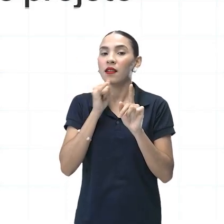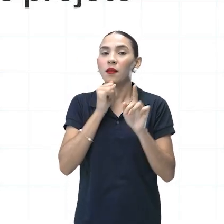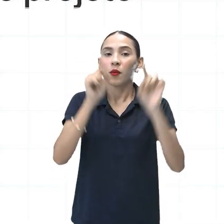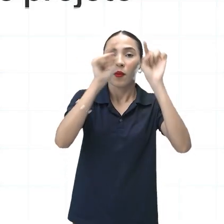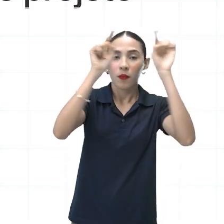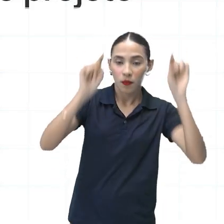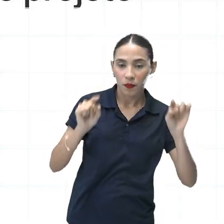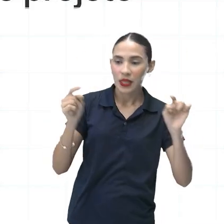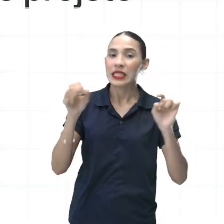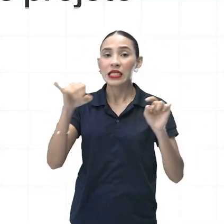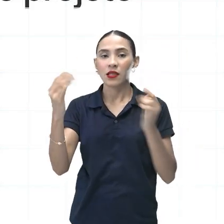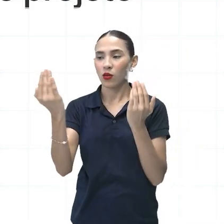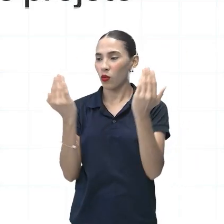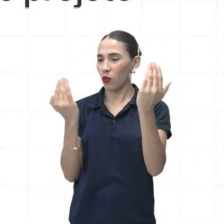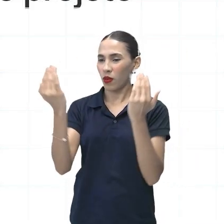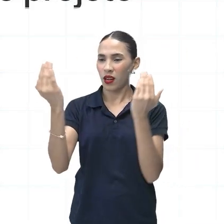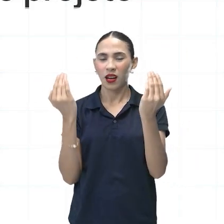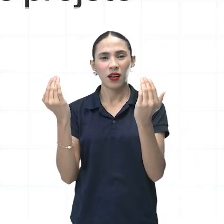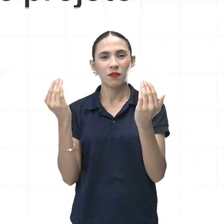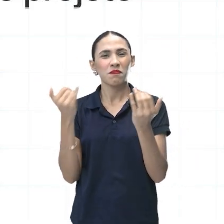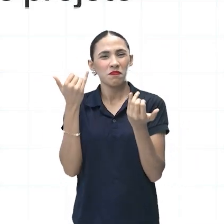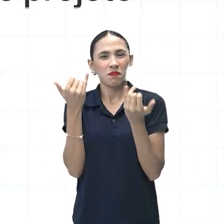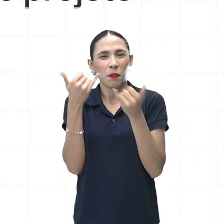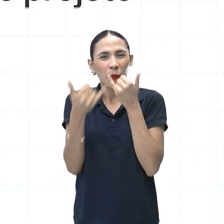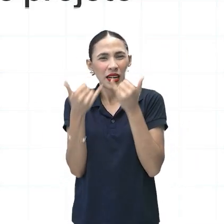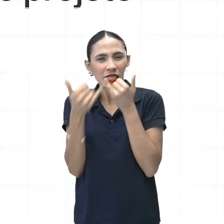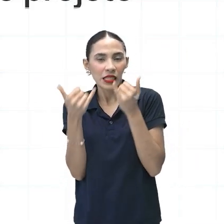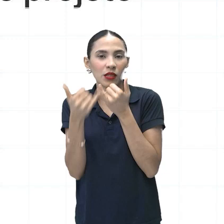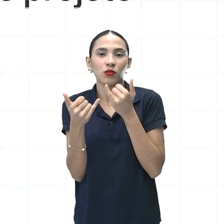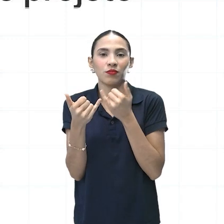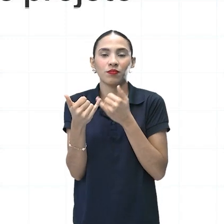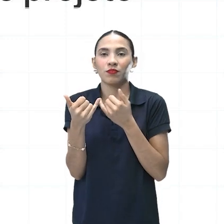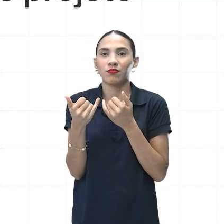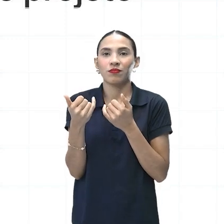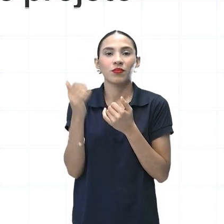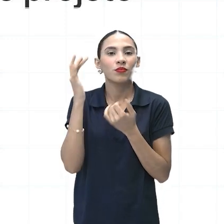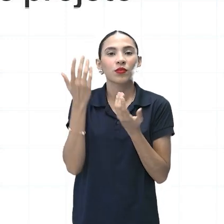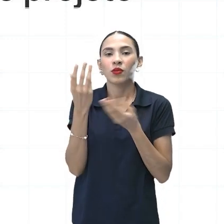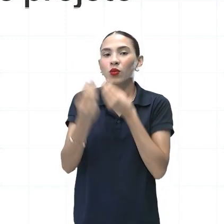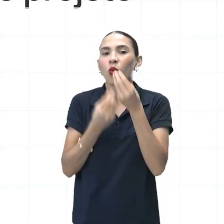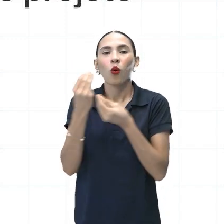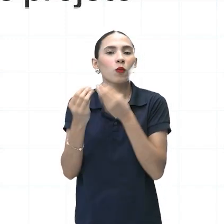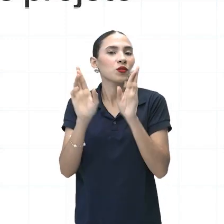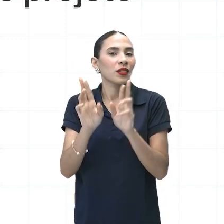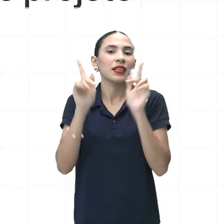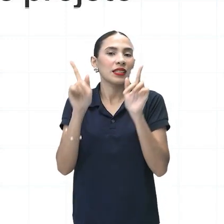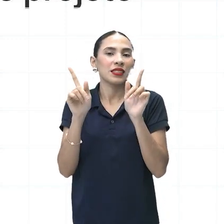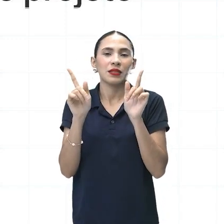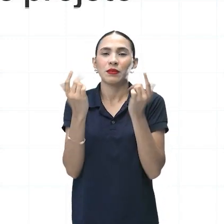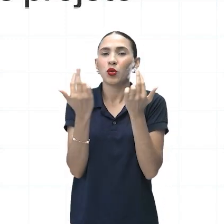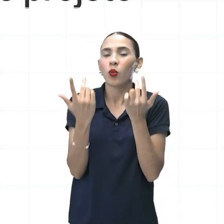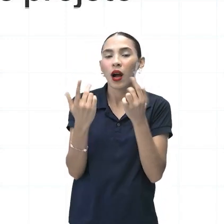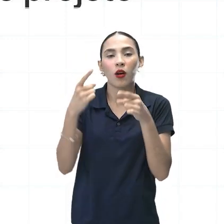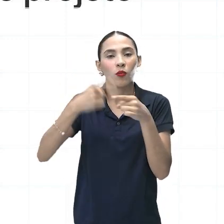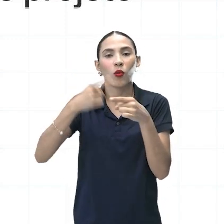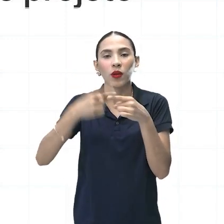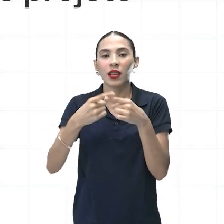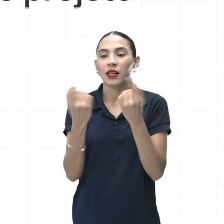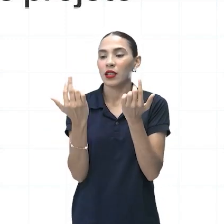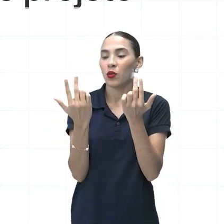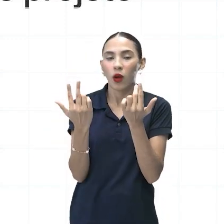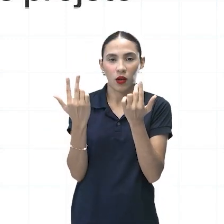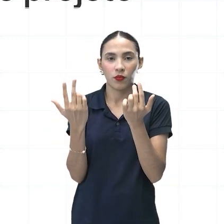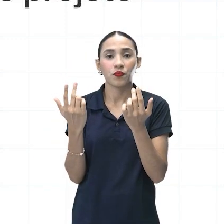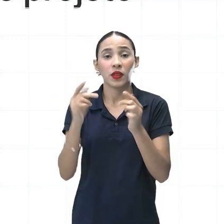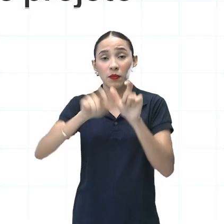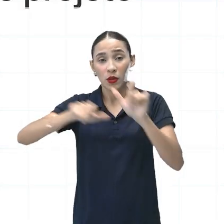de outro. Então, eles tinham uma técnica muito próxima, como eles faziam, como eles retratavam os objetos e as